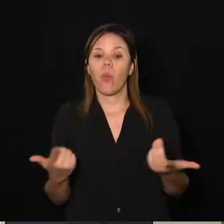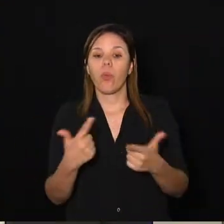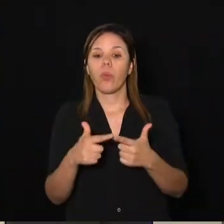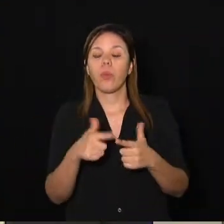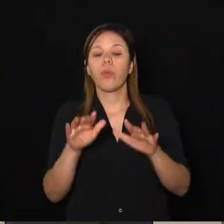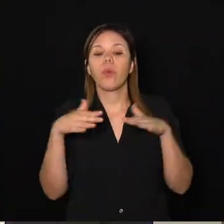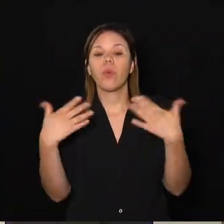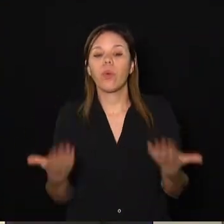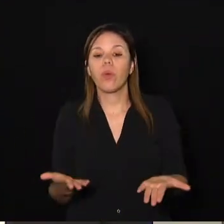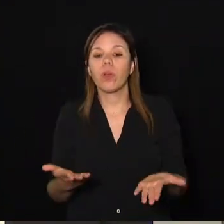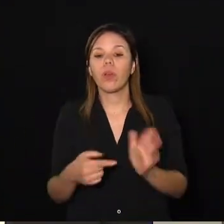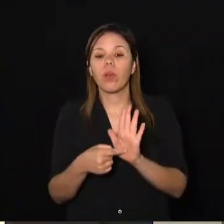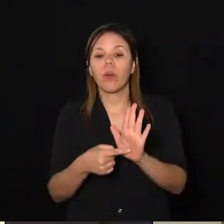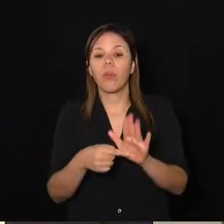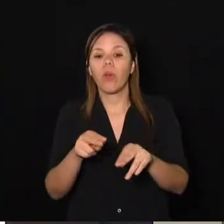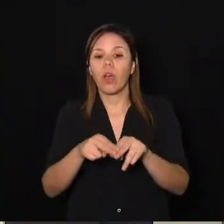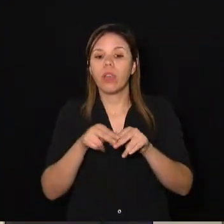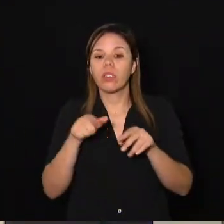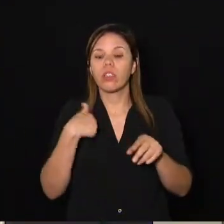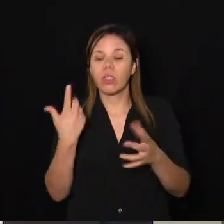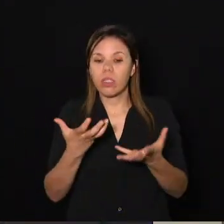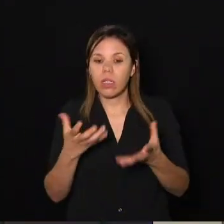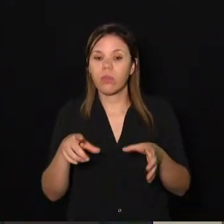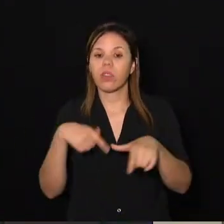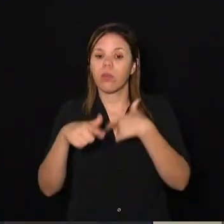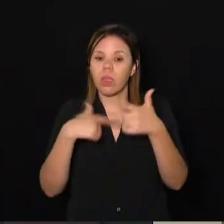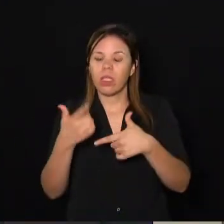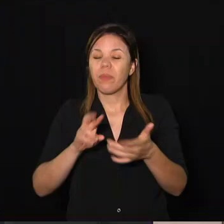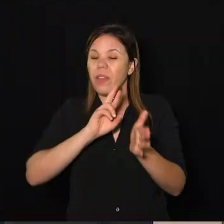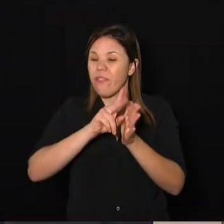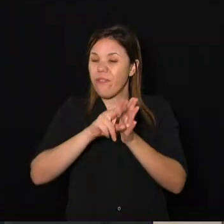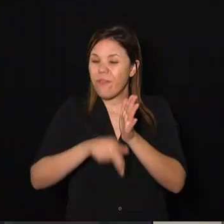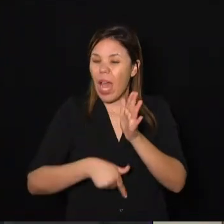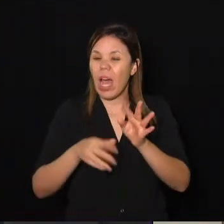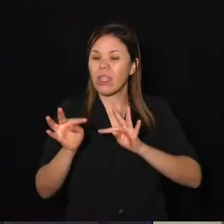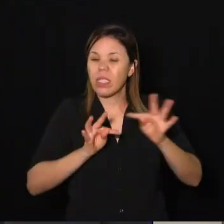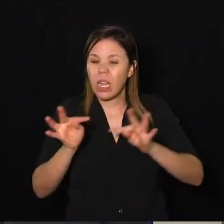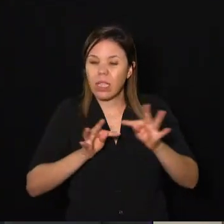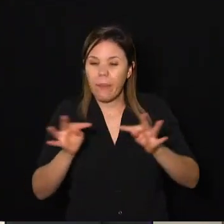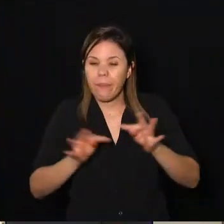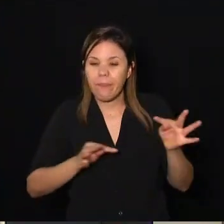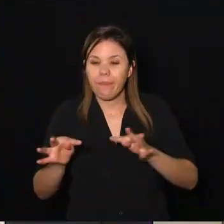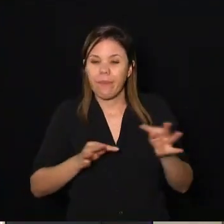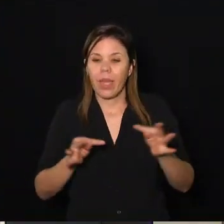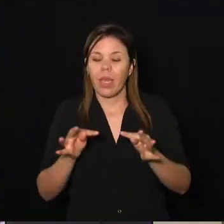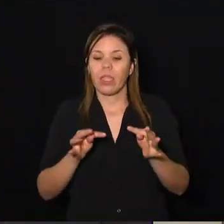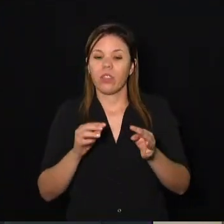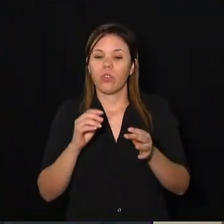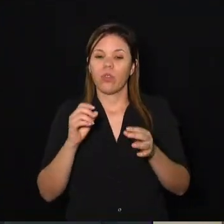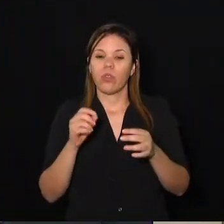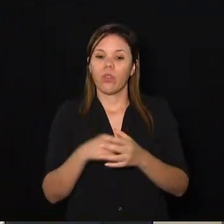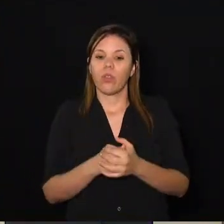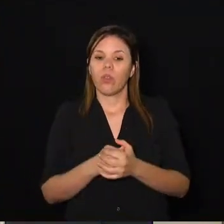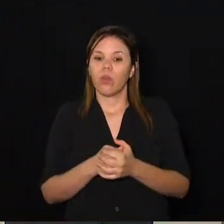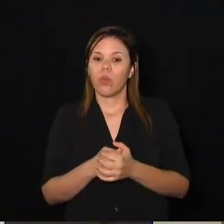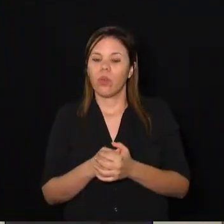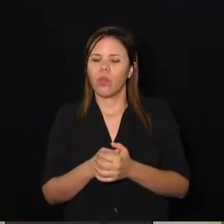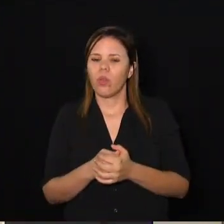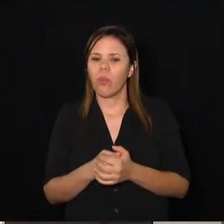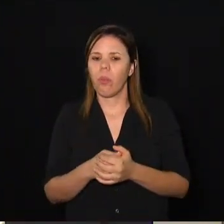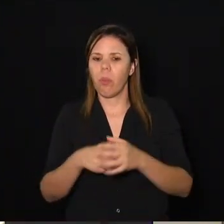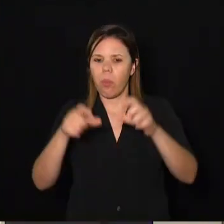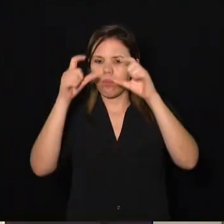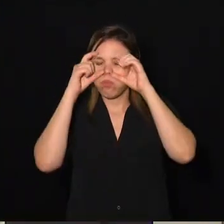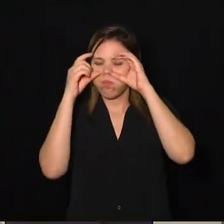trabalhar em relação a contatologia terapias visuais distúrbios que nós tratamos também próteses oculares entre outras coisas